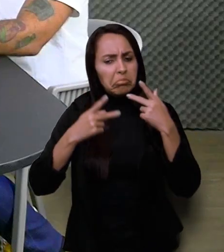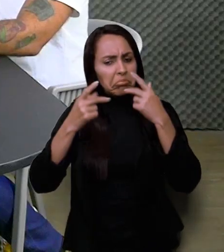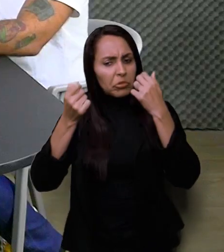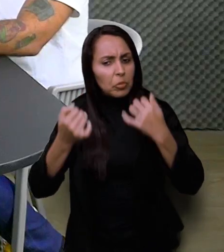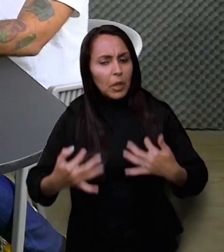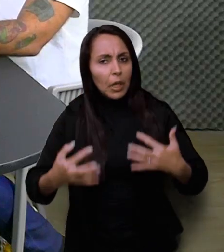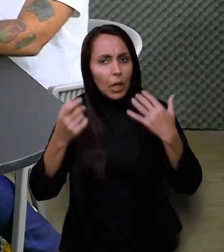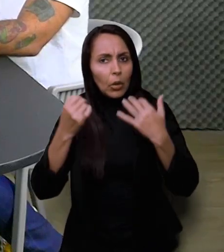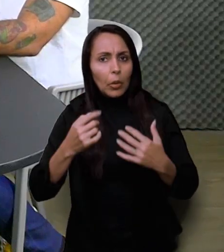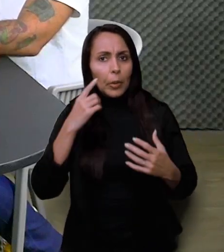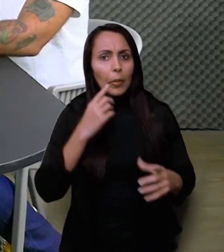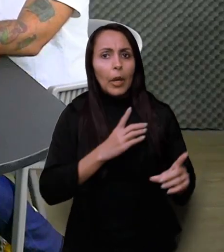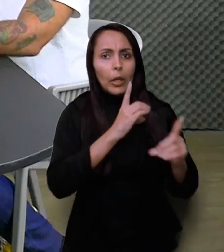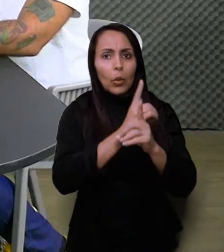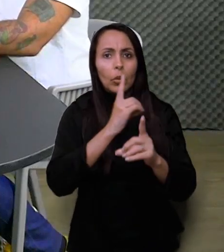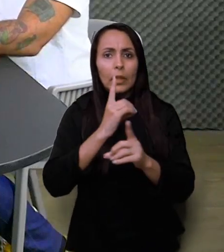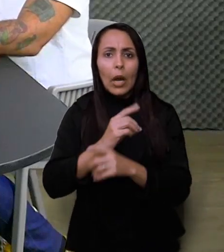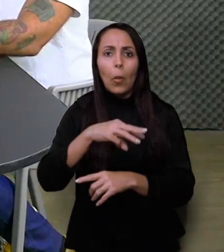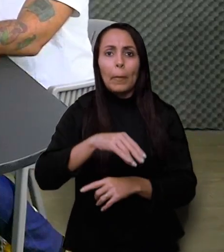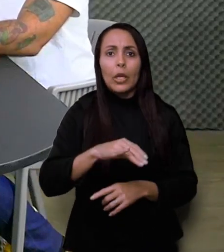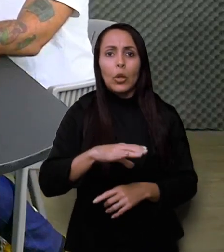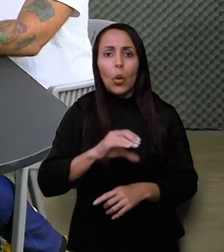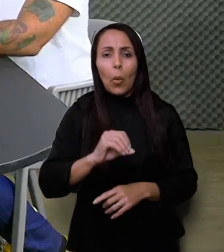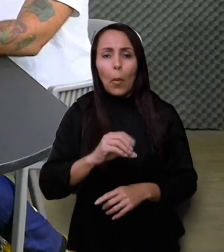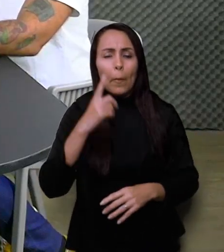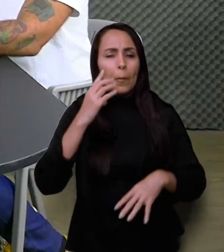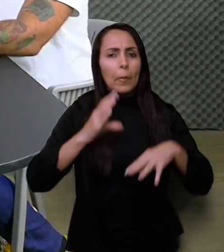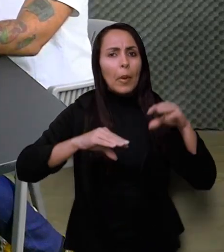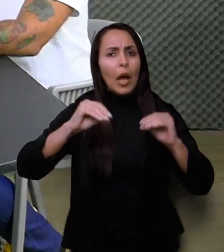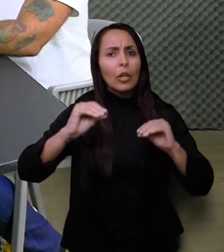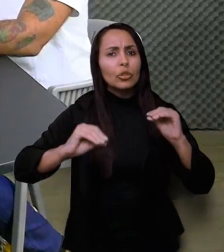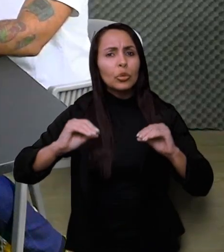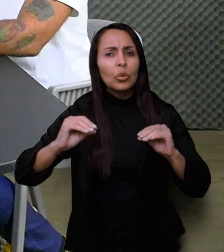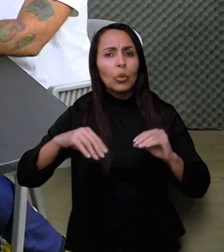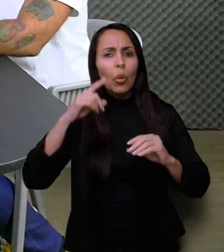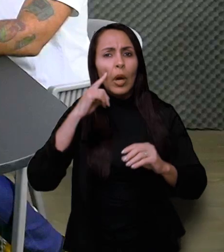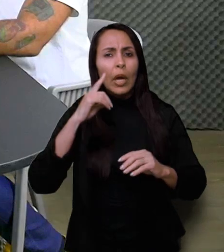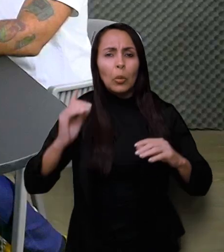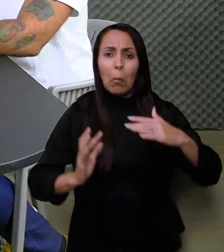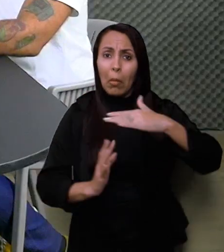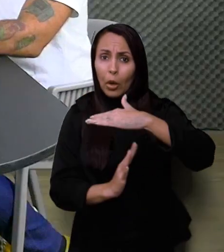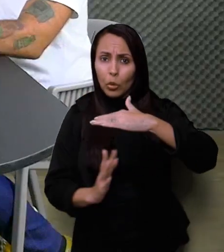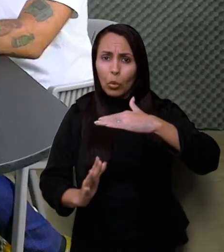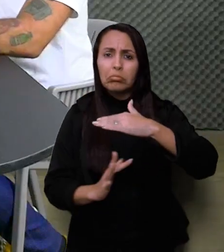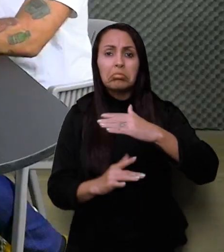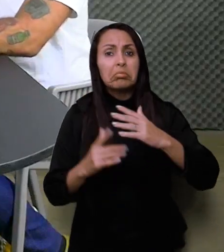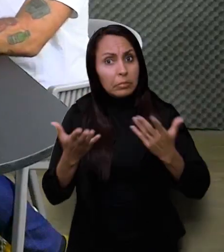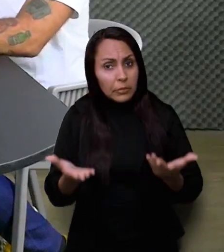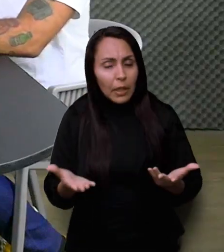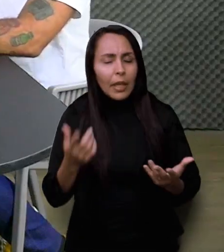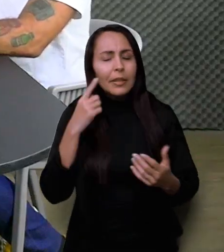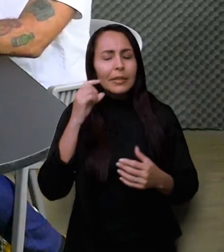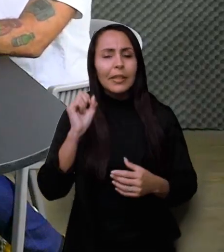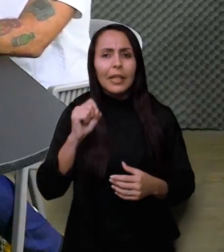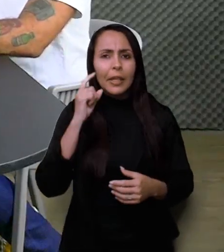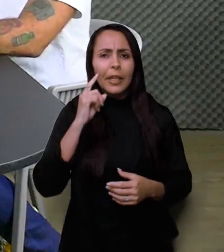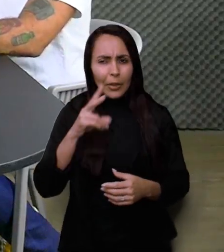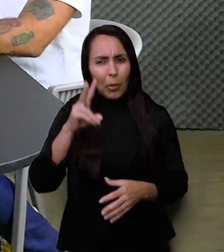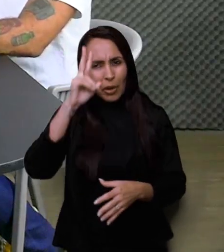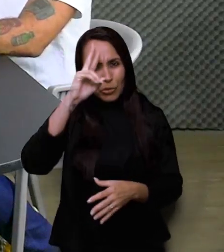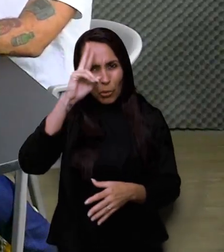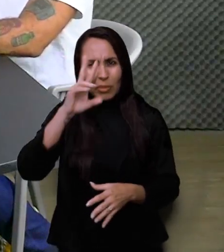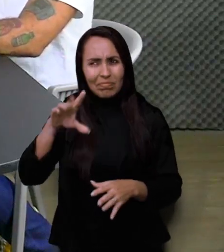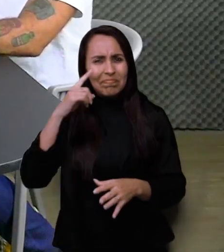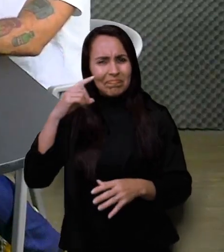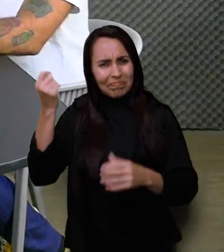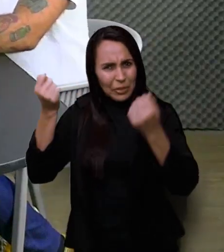sobre encontrar o microplástico no plâncton, é isso? Sim. Me conta essa história, isso me deixou